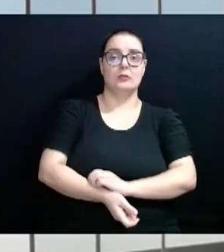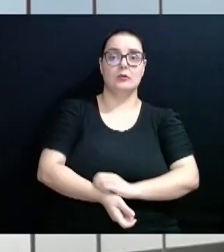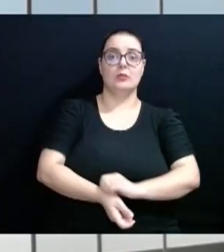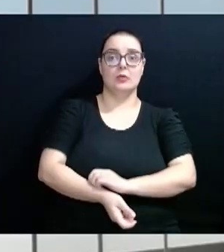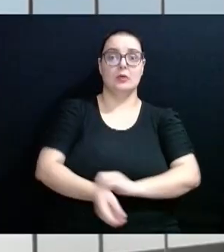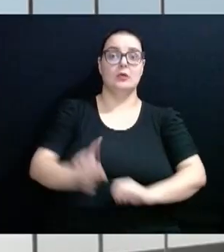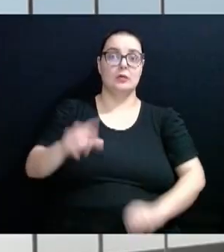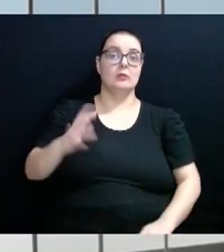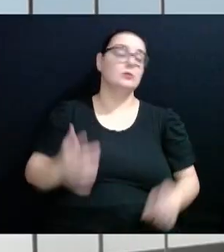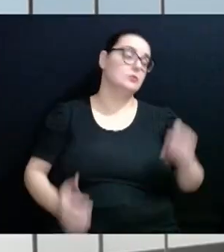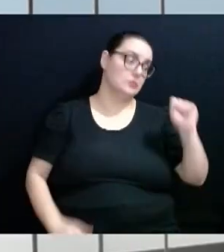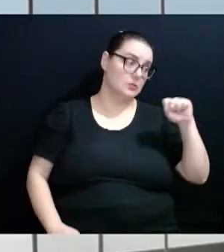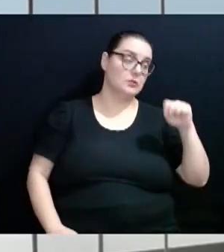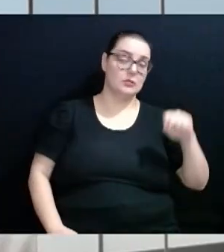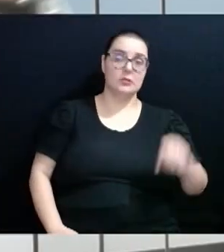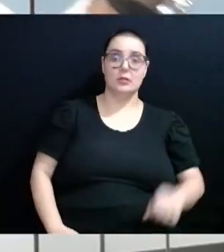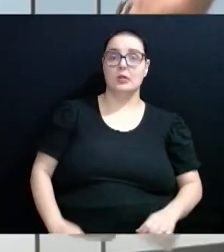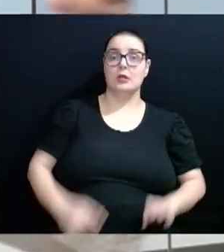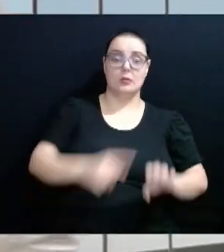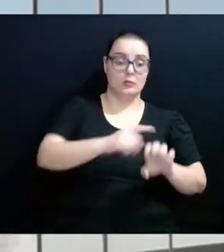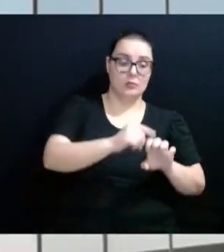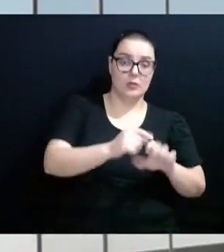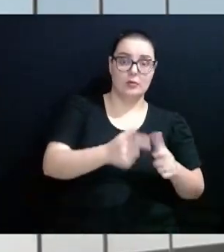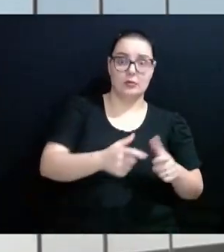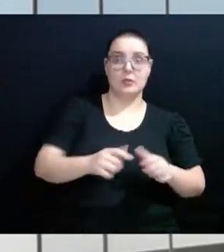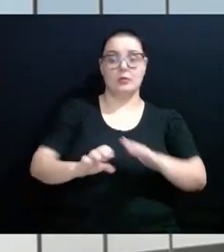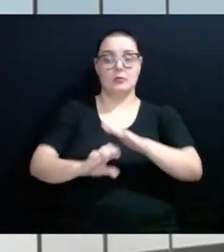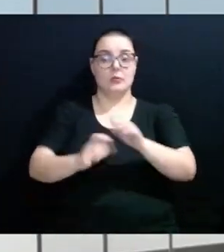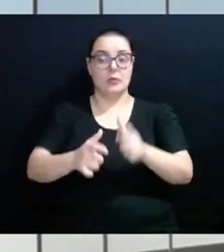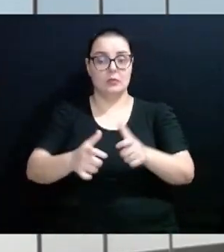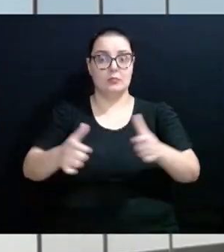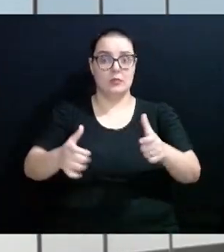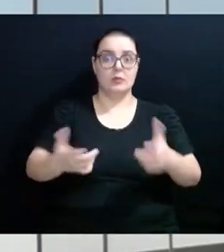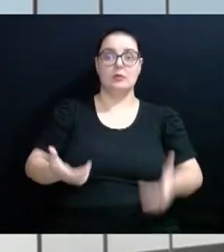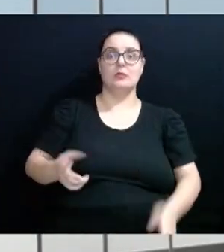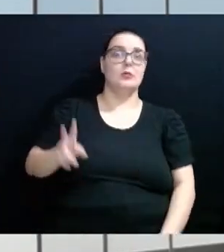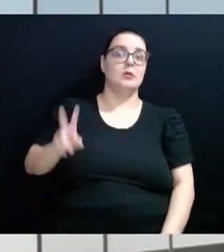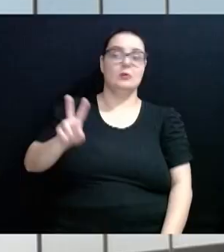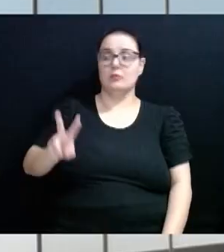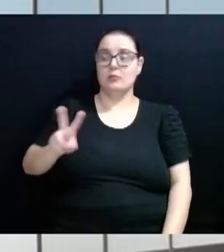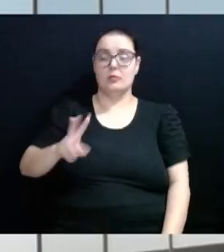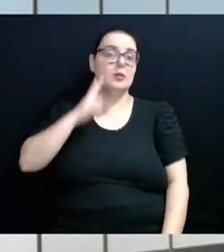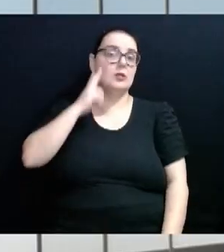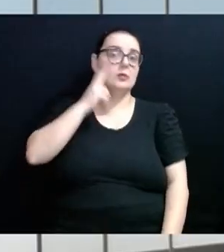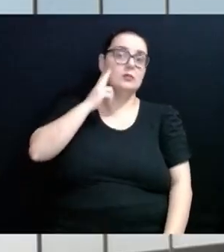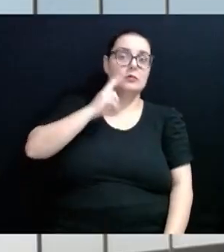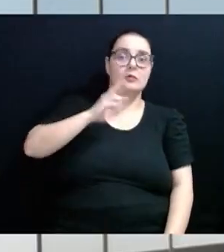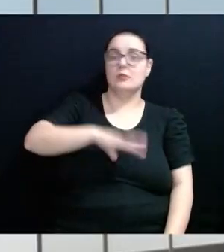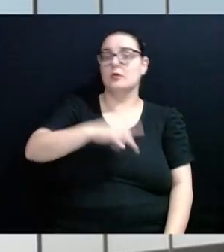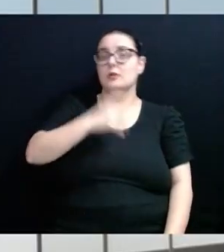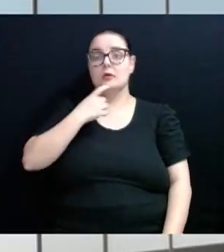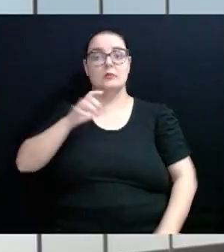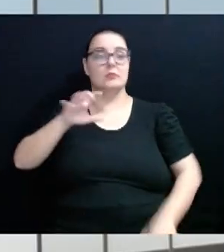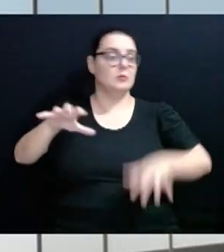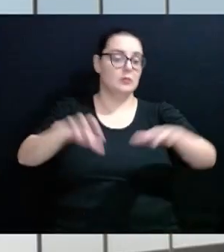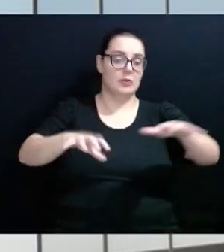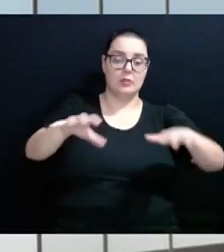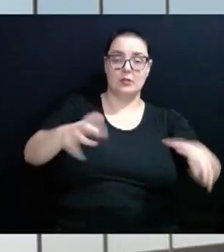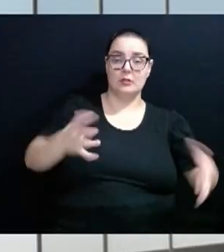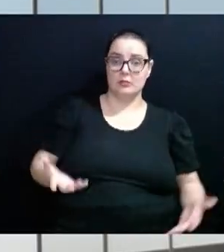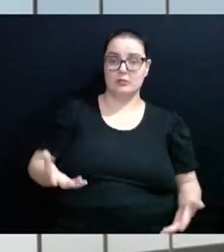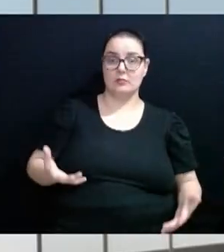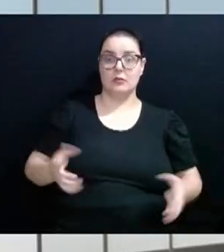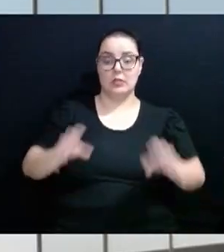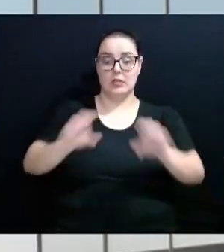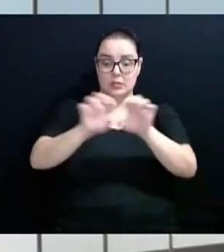pequenos empreendedores, pequenas e médias empresas que estão em Valinhos, em Vinhedos, em Campinas, né, e que se estruturam.